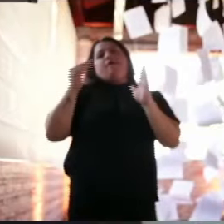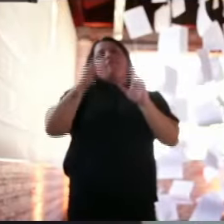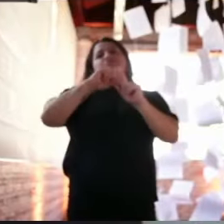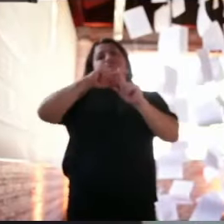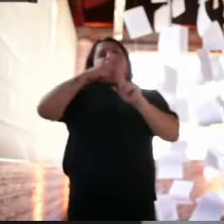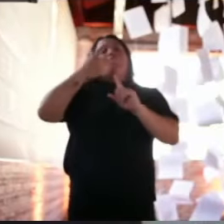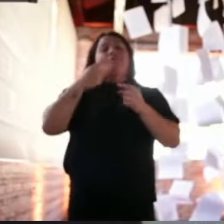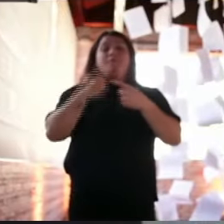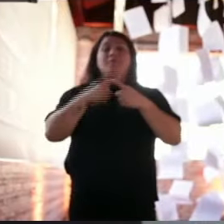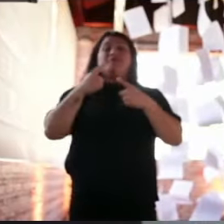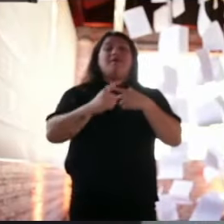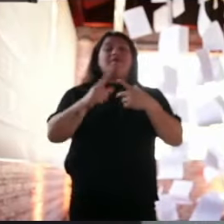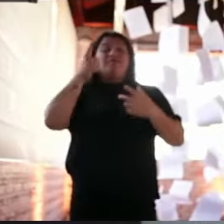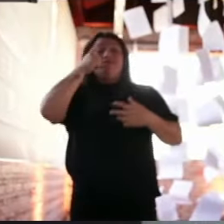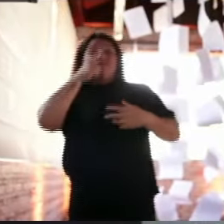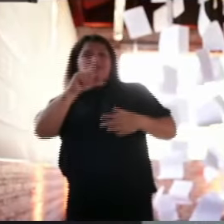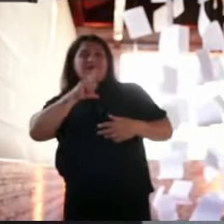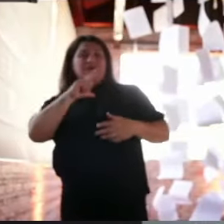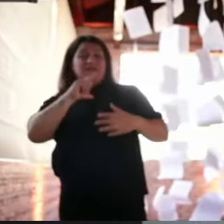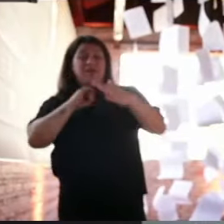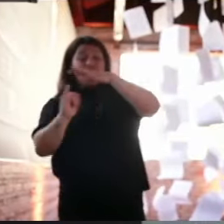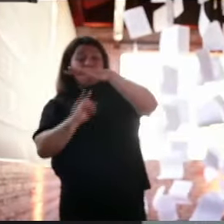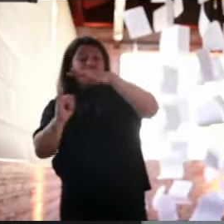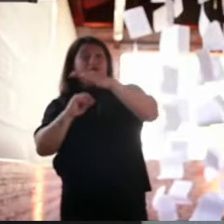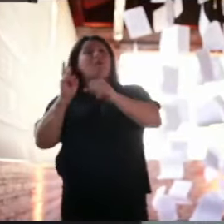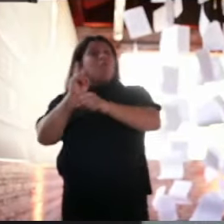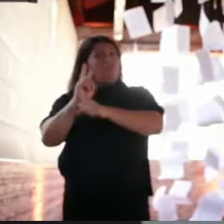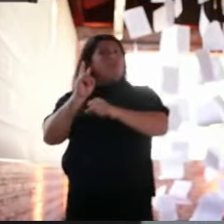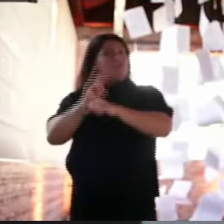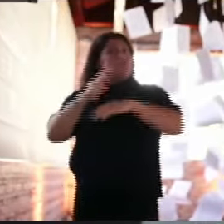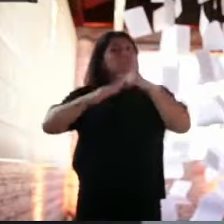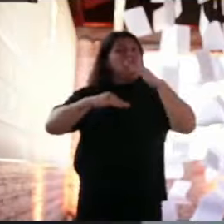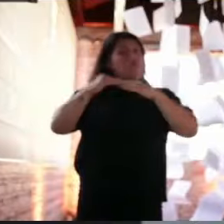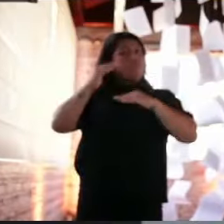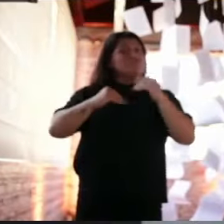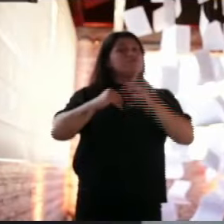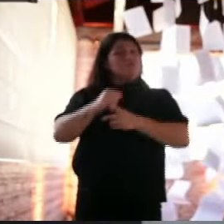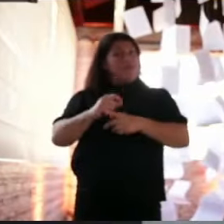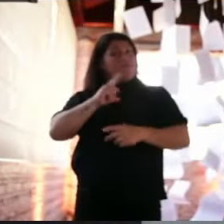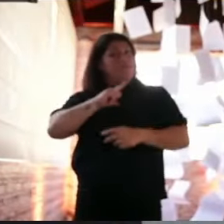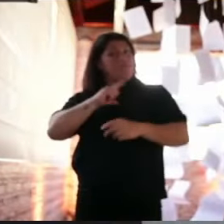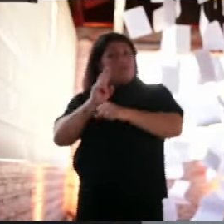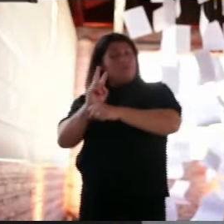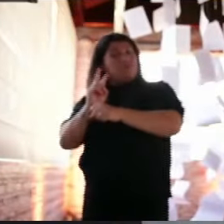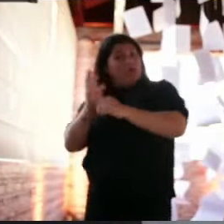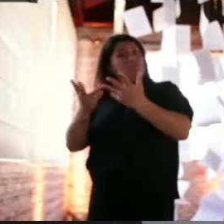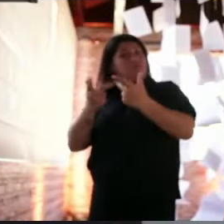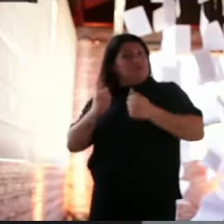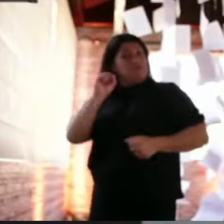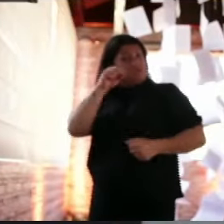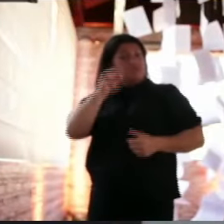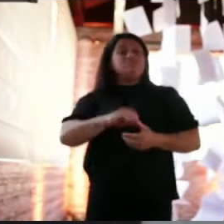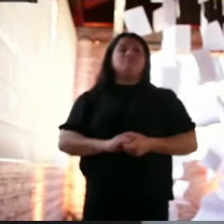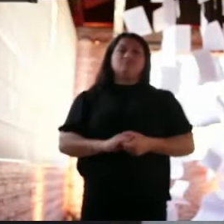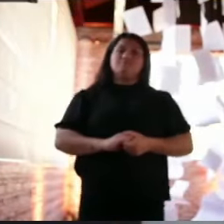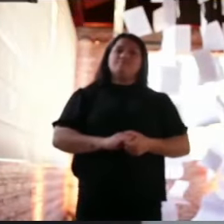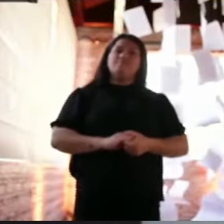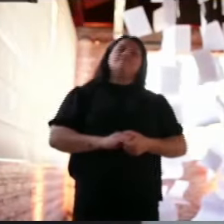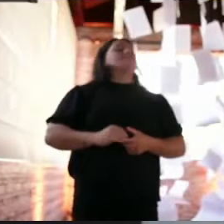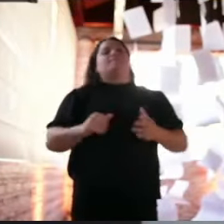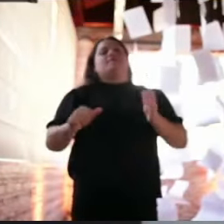ter em situações institucionais cuidadores profissionais oferecendo um cuidado de qualidade a minha